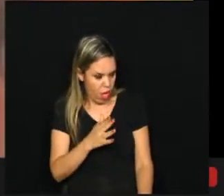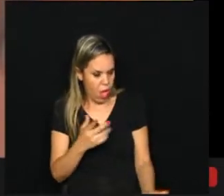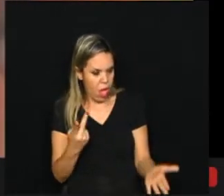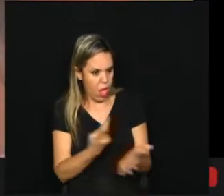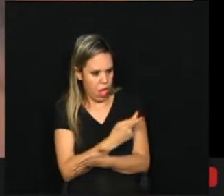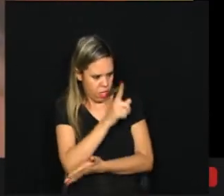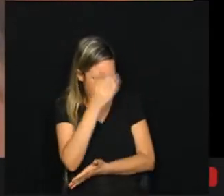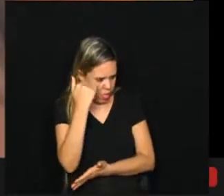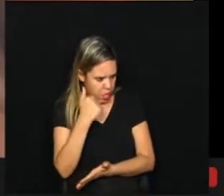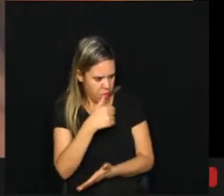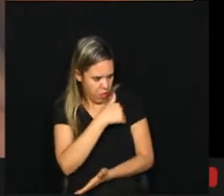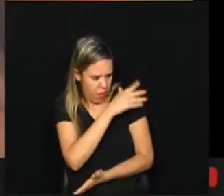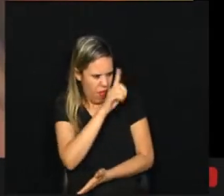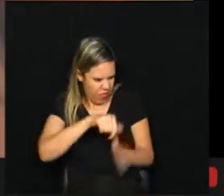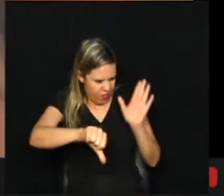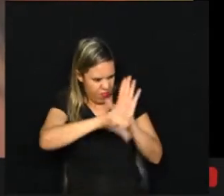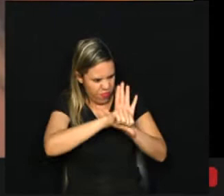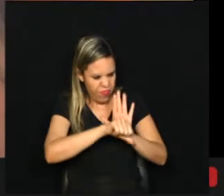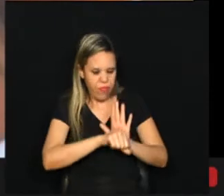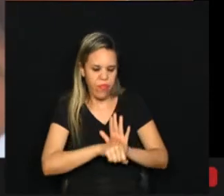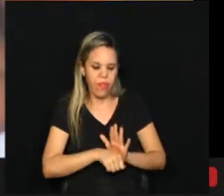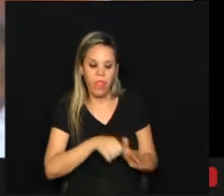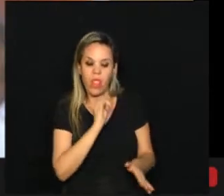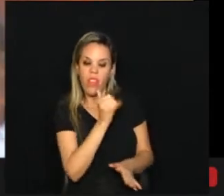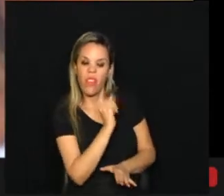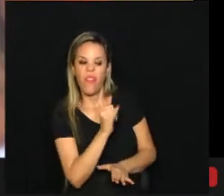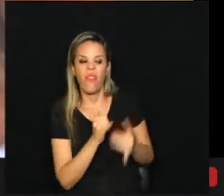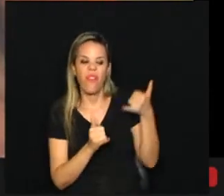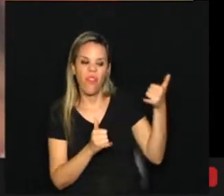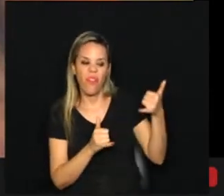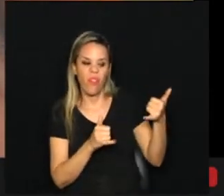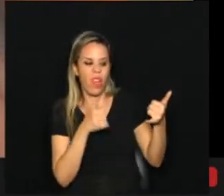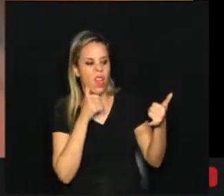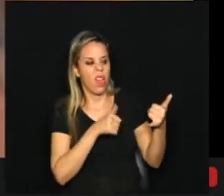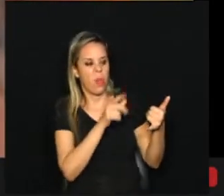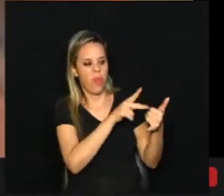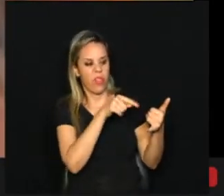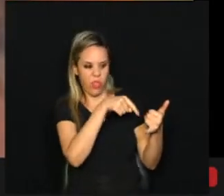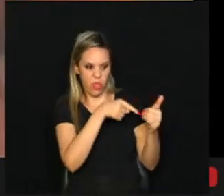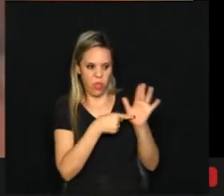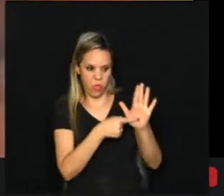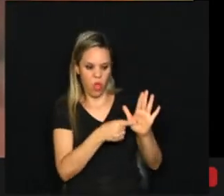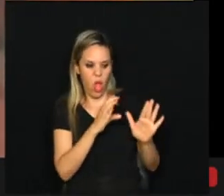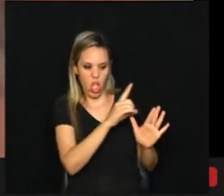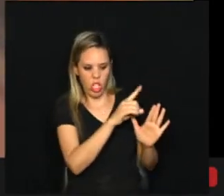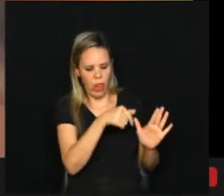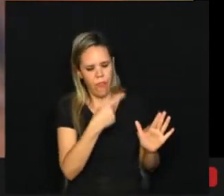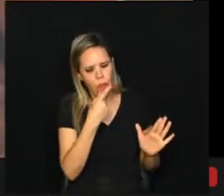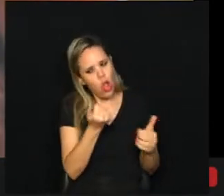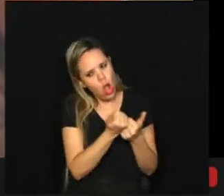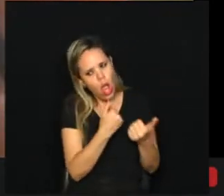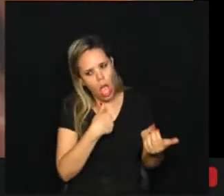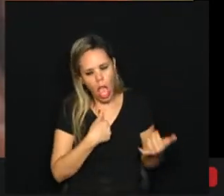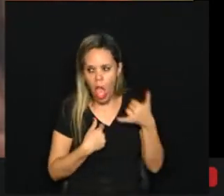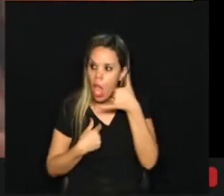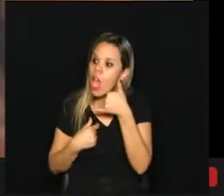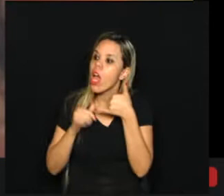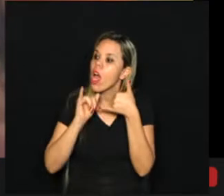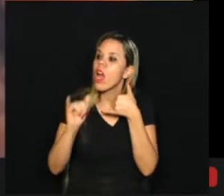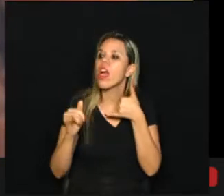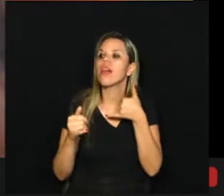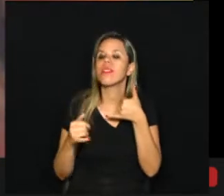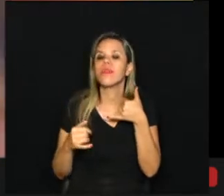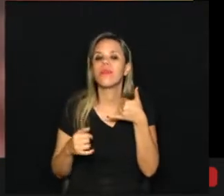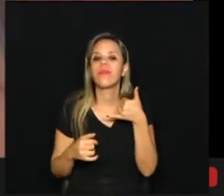Você sabia que preconceito é crime? E a mediadora, né, que se apresentou como coordenadora, falou, eu